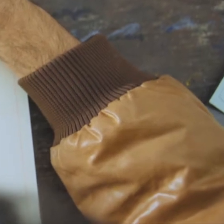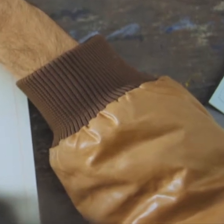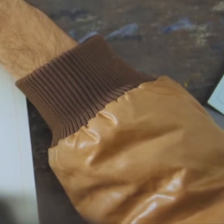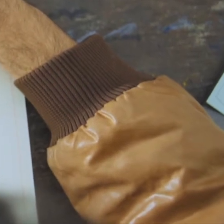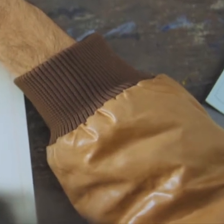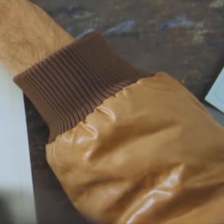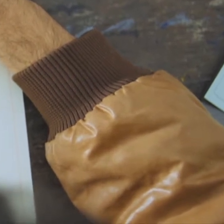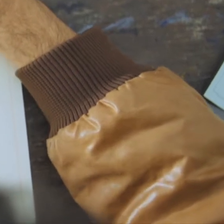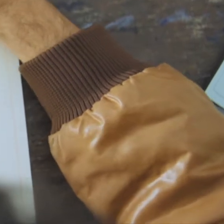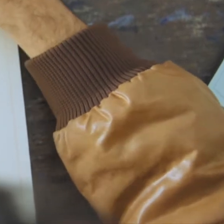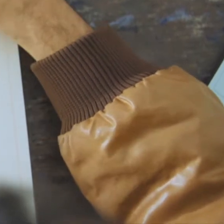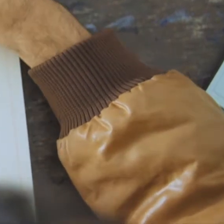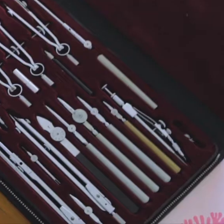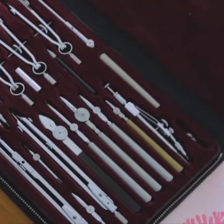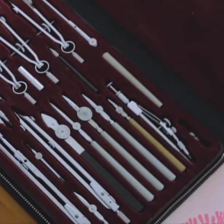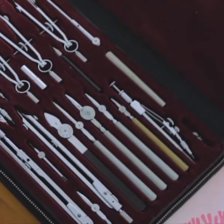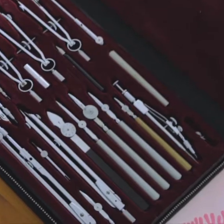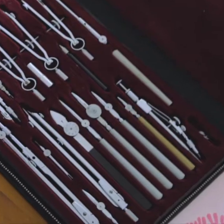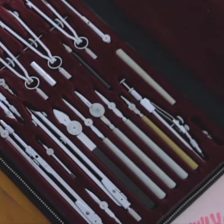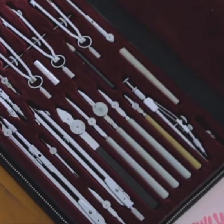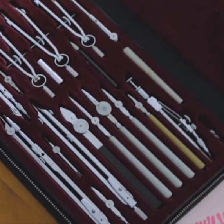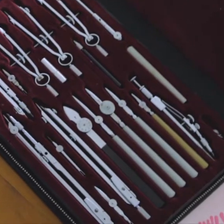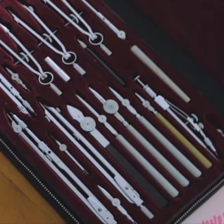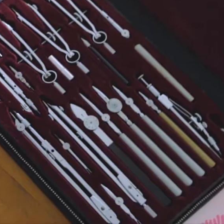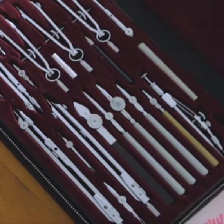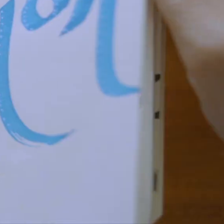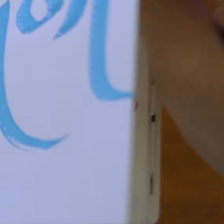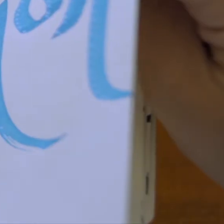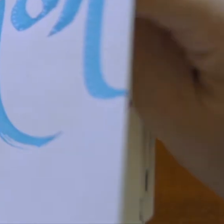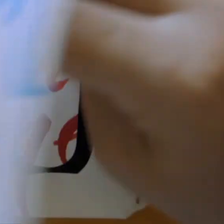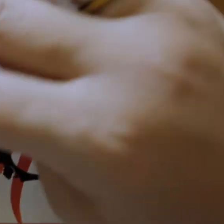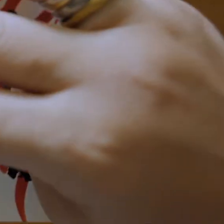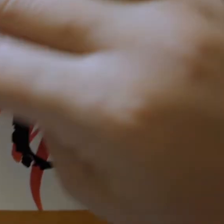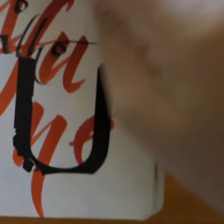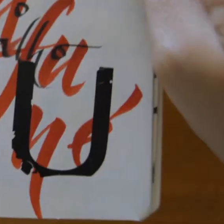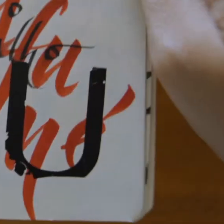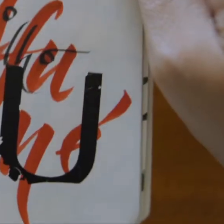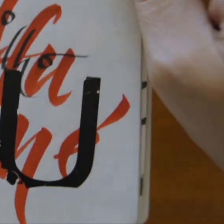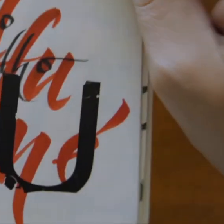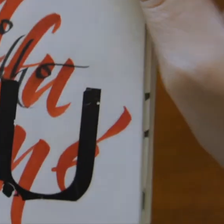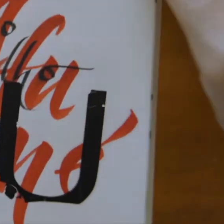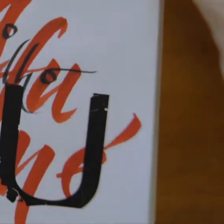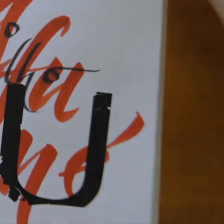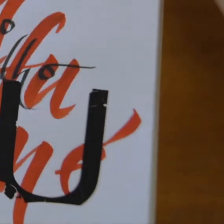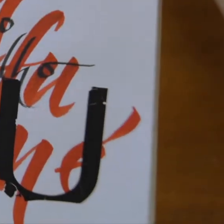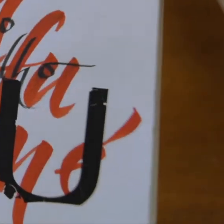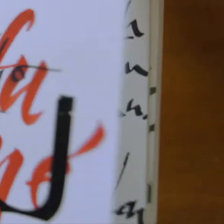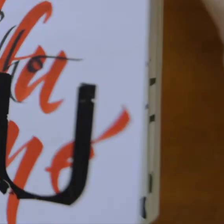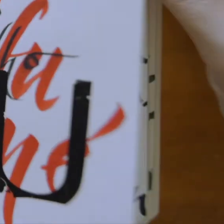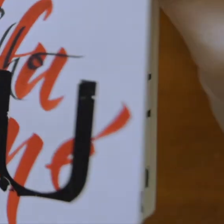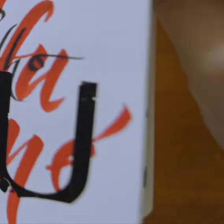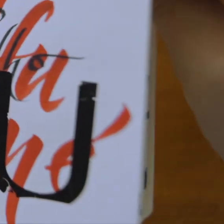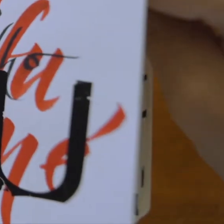tem as suas particularidades. E um artista querer fazer um livro é querer, de alguma maneira, permanecer